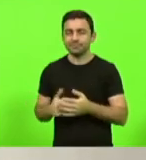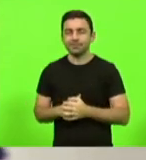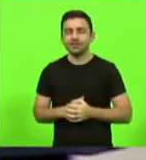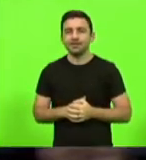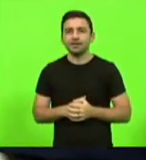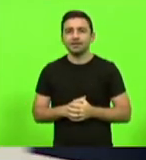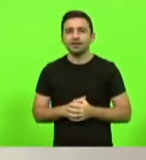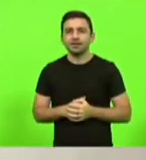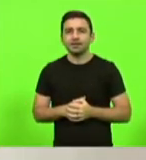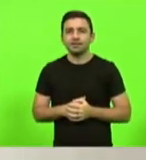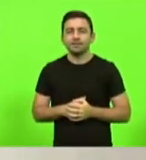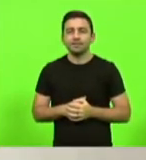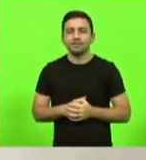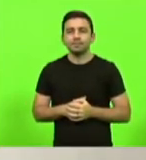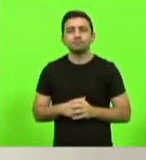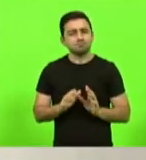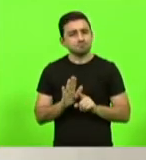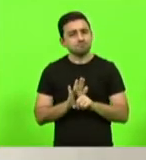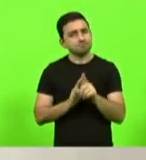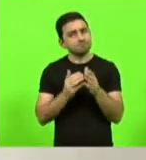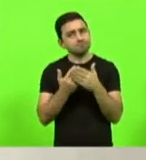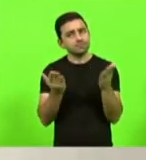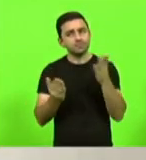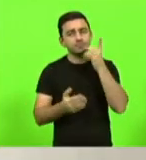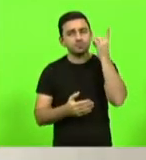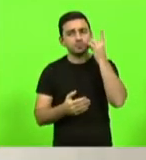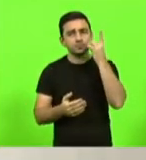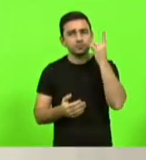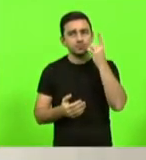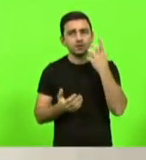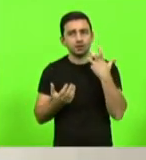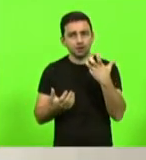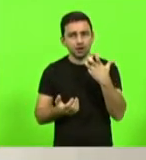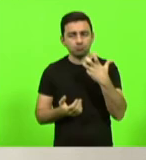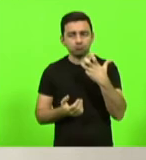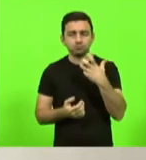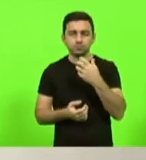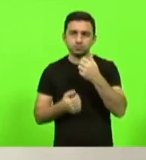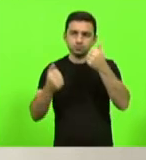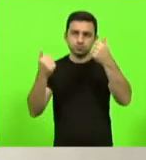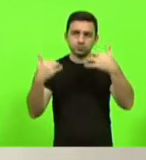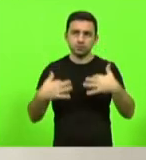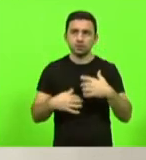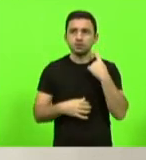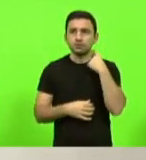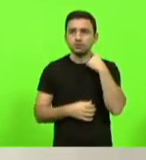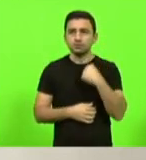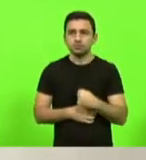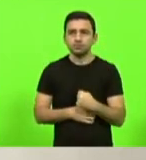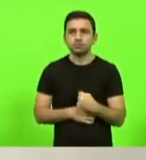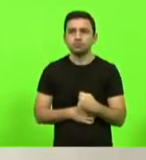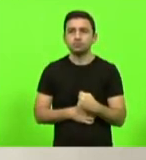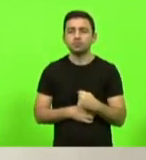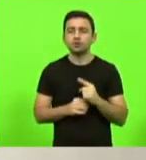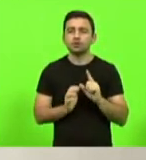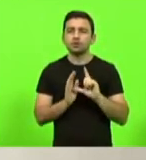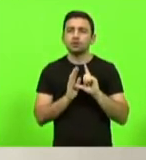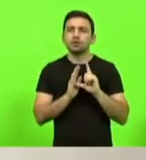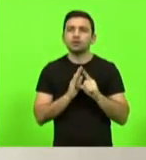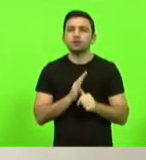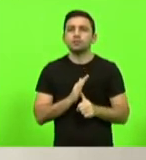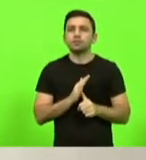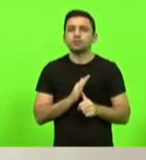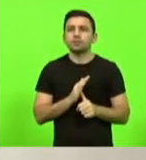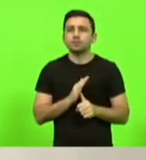e pergunto se algum deputado gostaria de fazer o uso da palavra. Silvio Dreve e, na sequência,